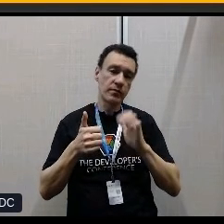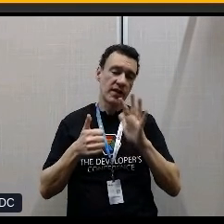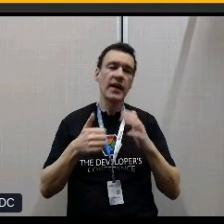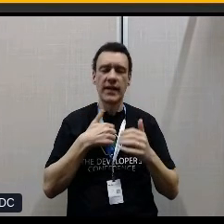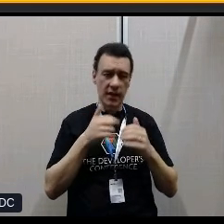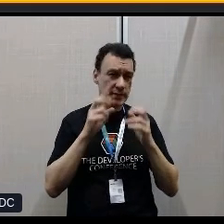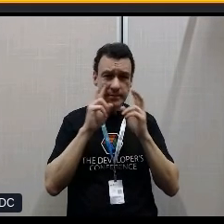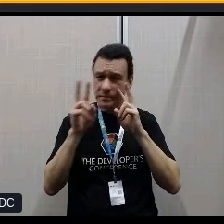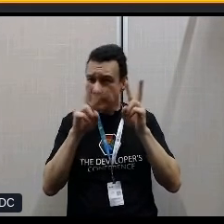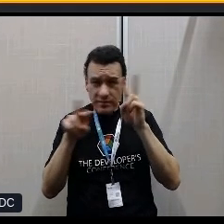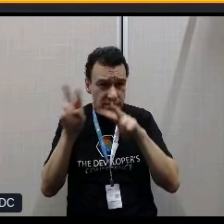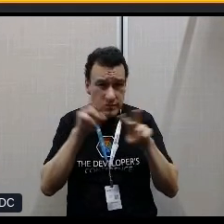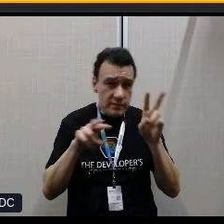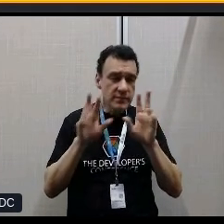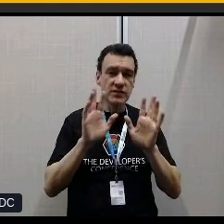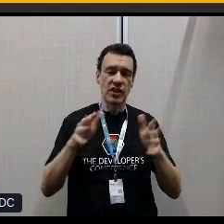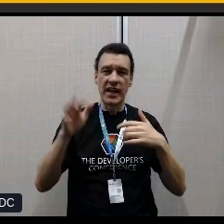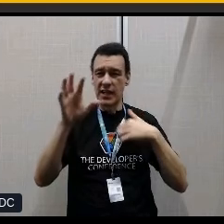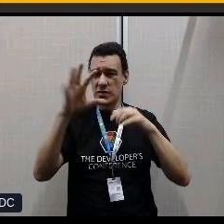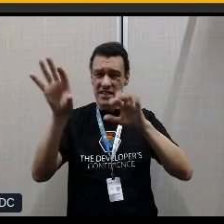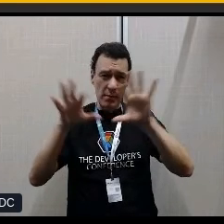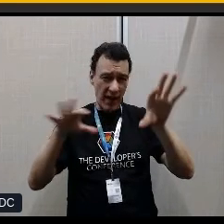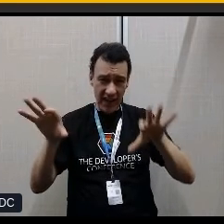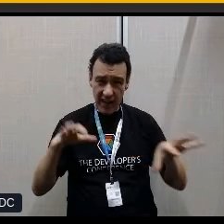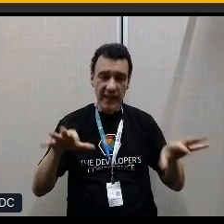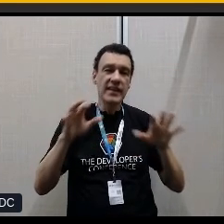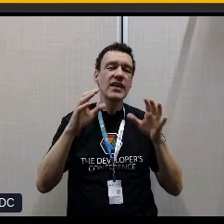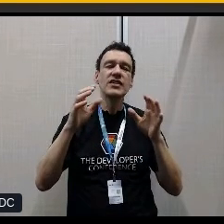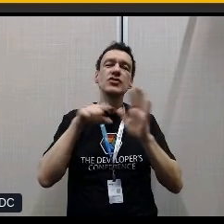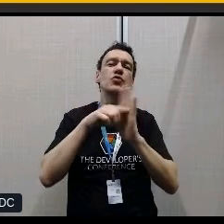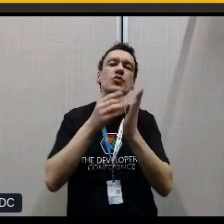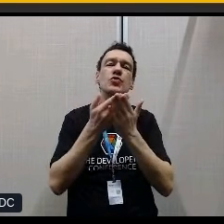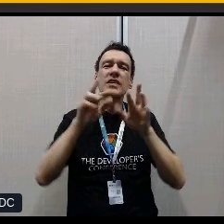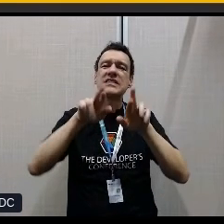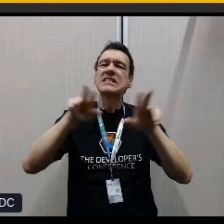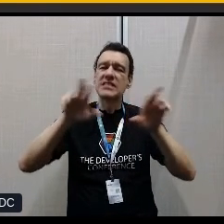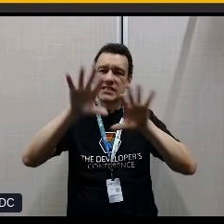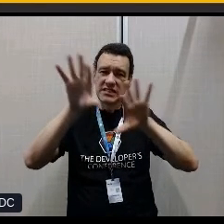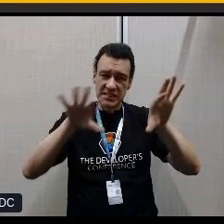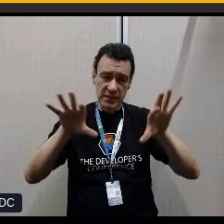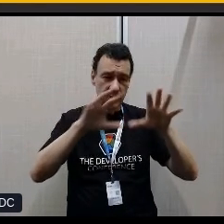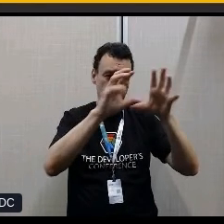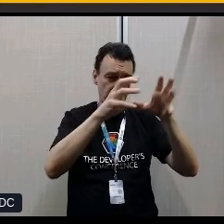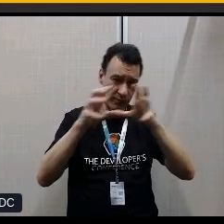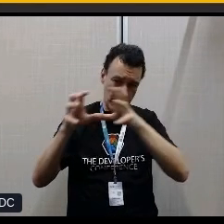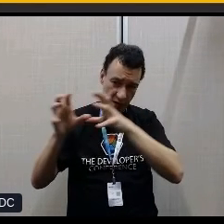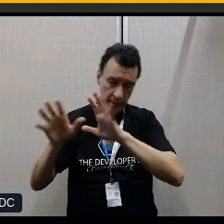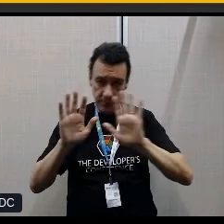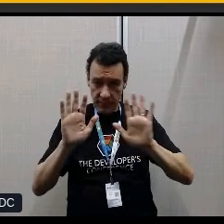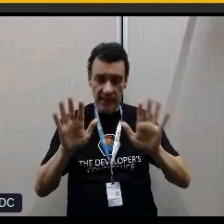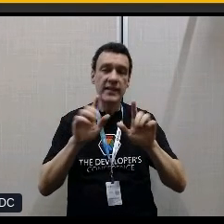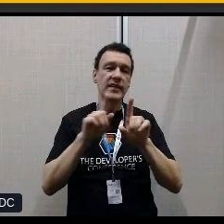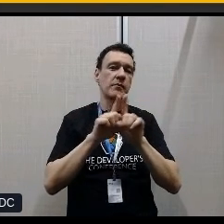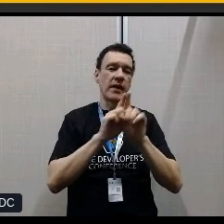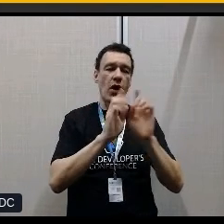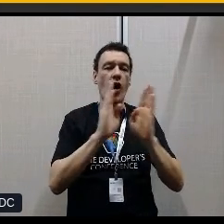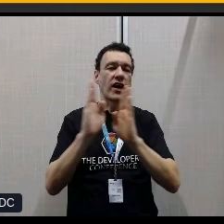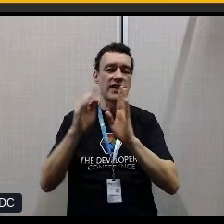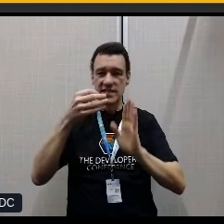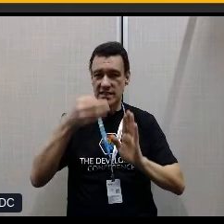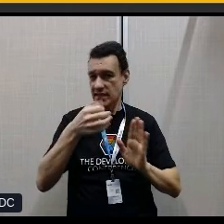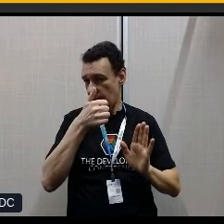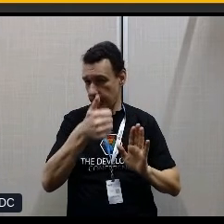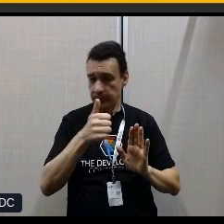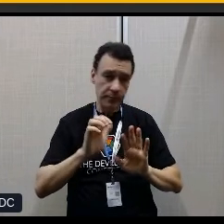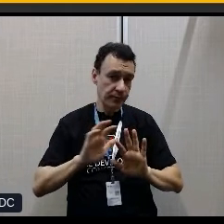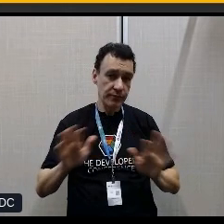após separar, agrupar, normalizar, um critério muito importante que eu utilizei também é